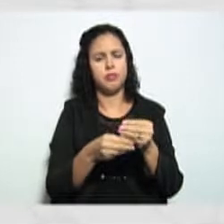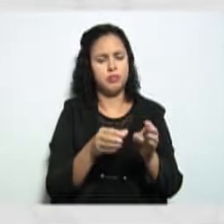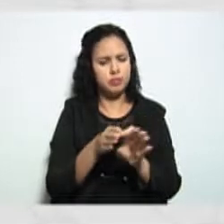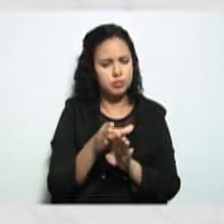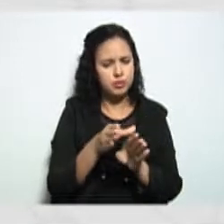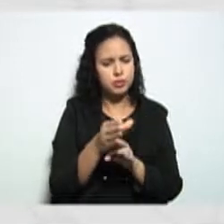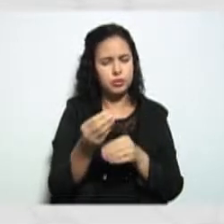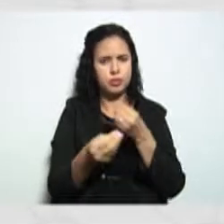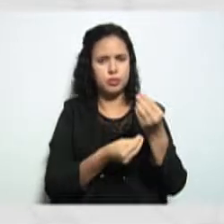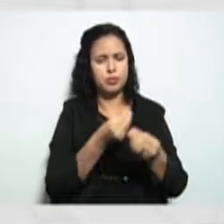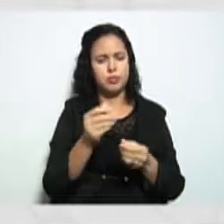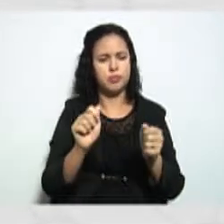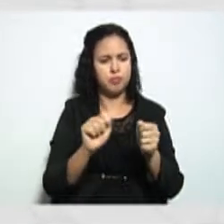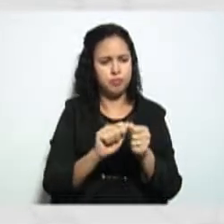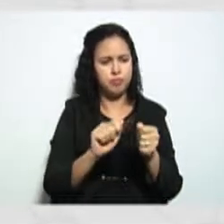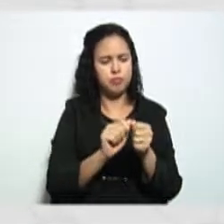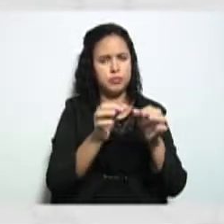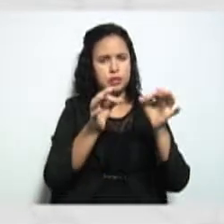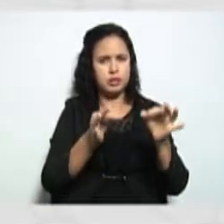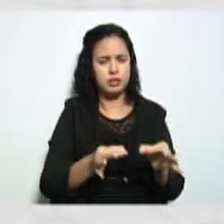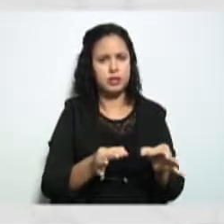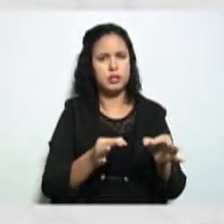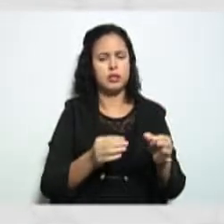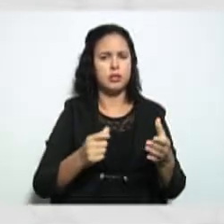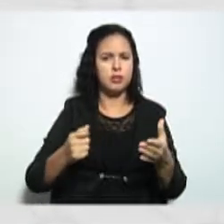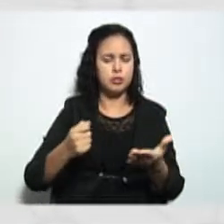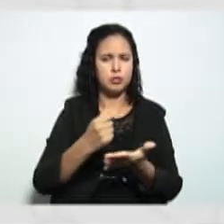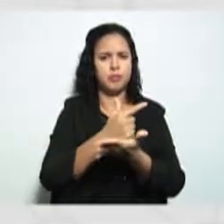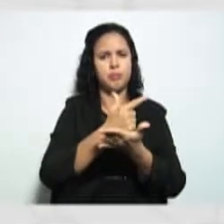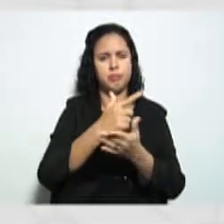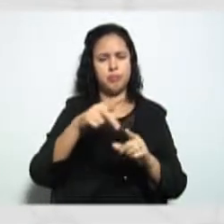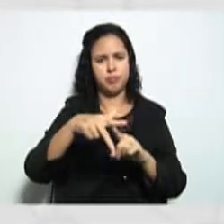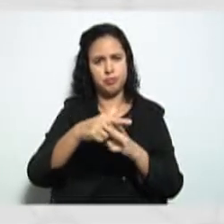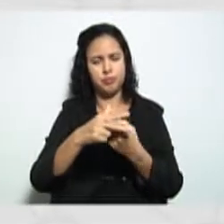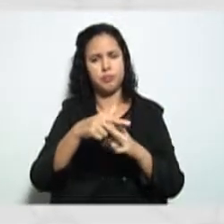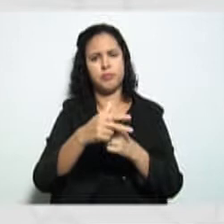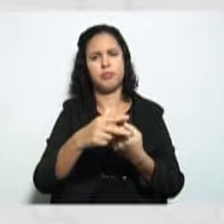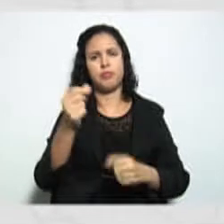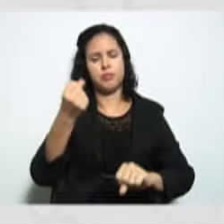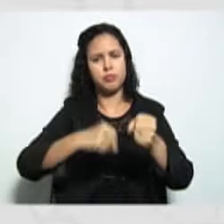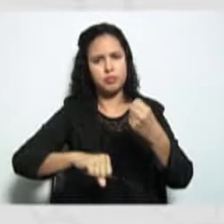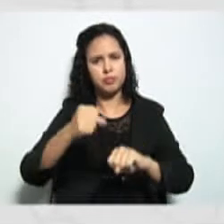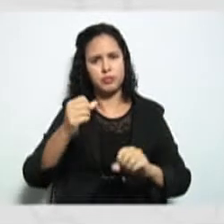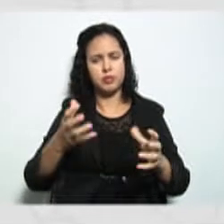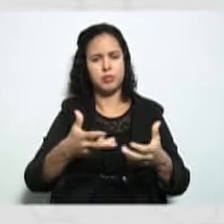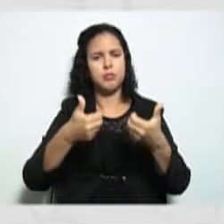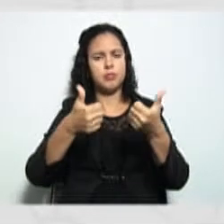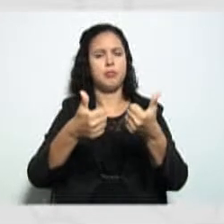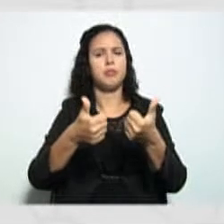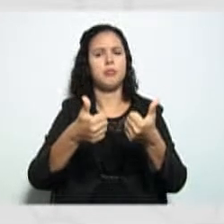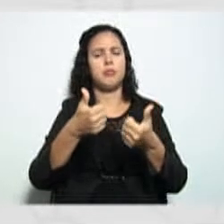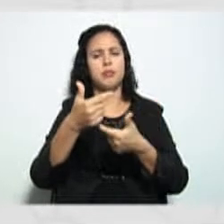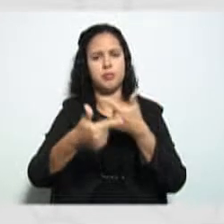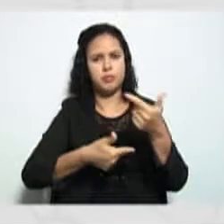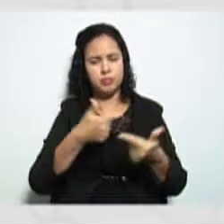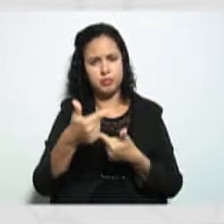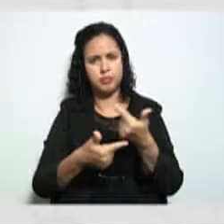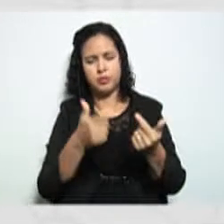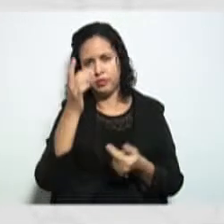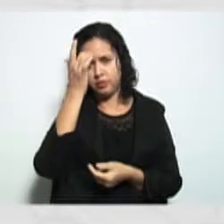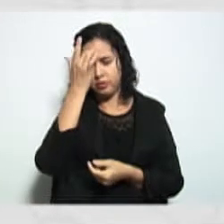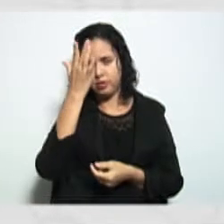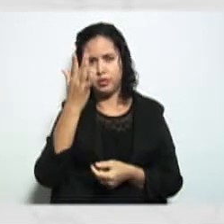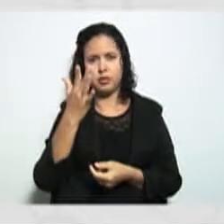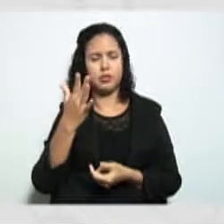sobre como produzir da maneira mais eficiente, como adquirir máquinas e equipamentos que vão melhorar a produção, e como facilitar a